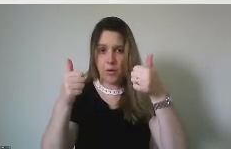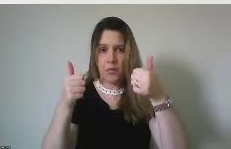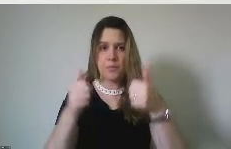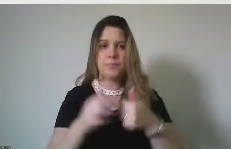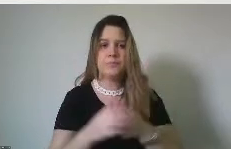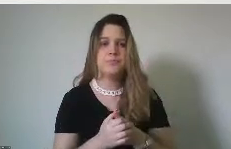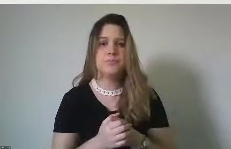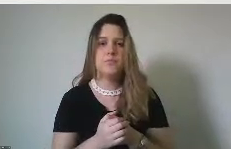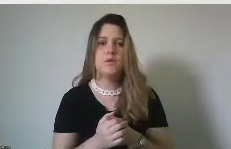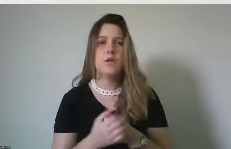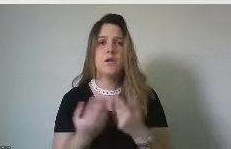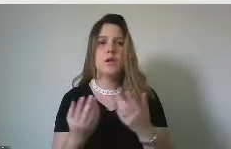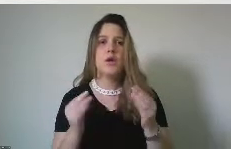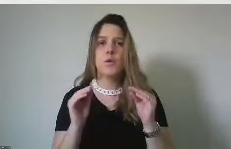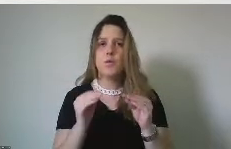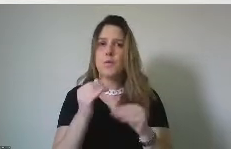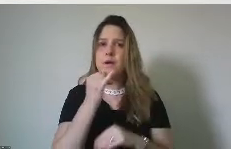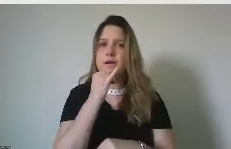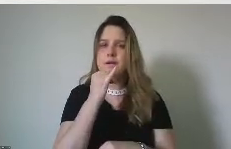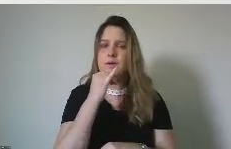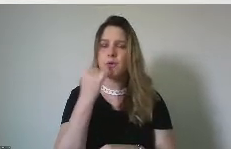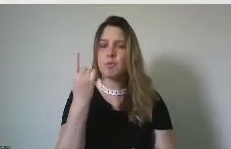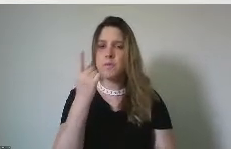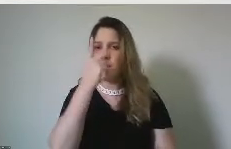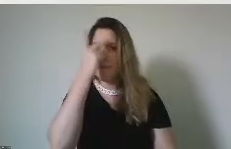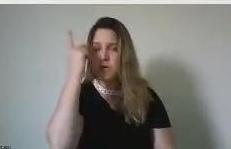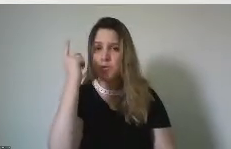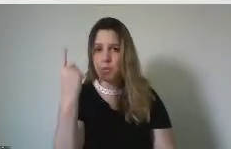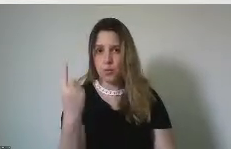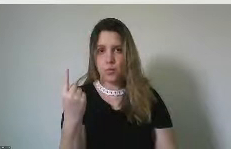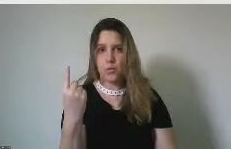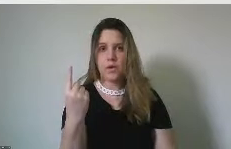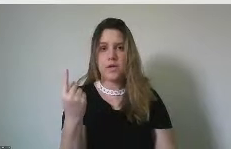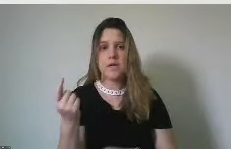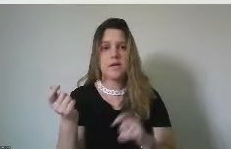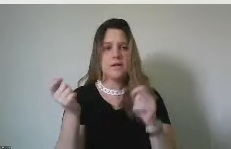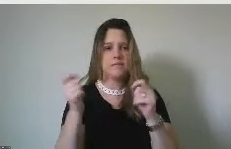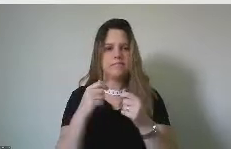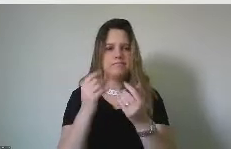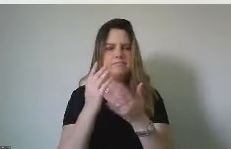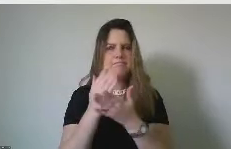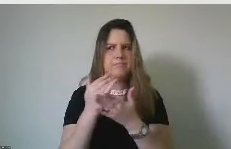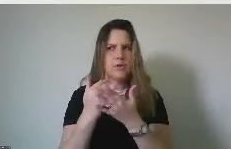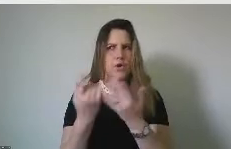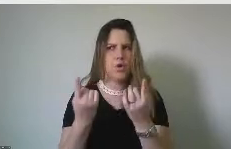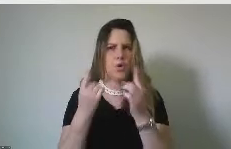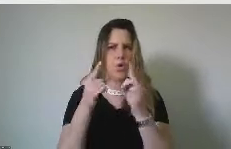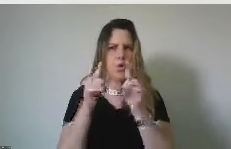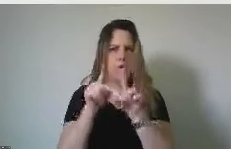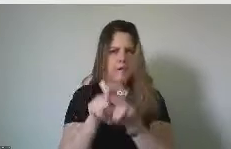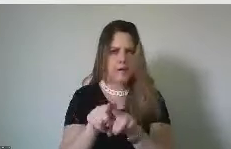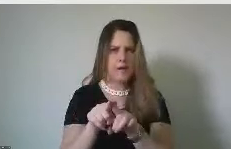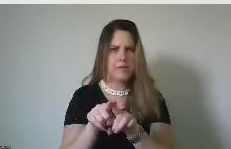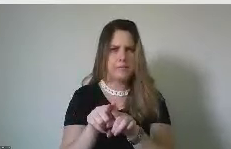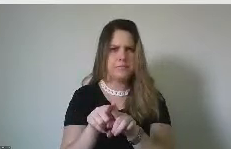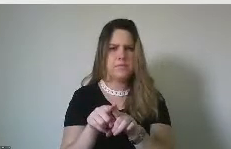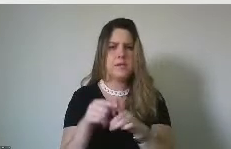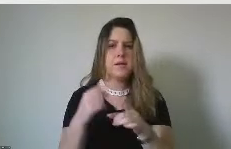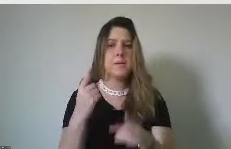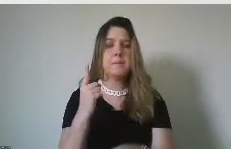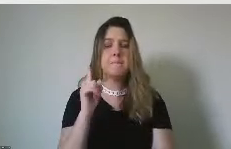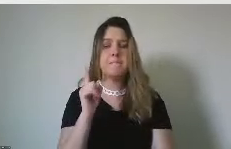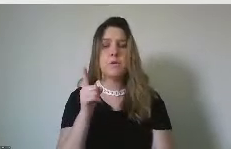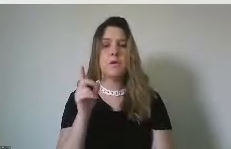trouxemos aqui um exemplo se uma pessoa tivesse investido na companhia r$ 1000